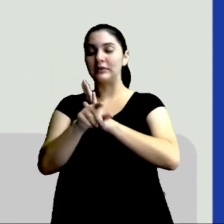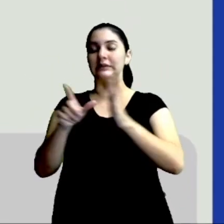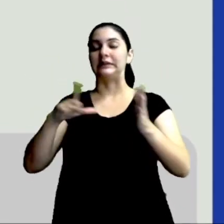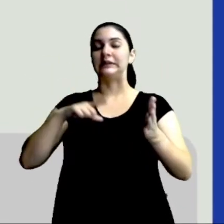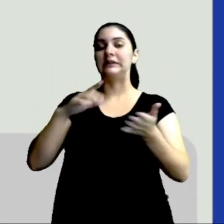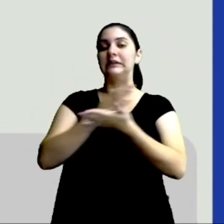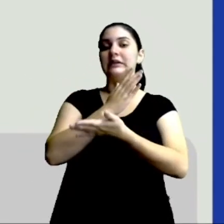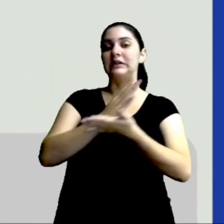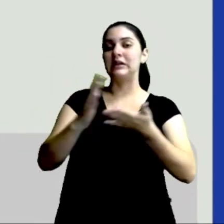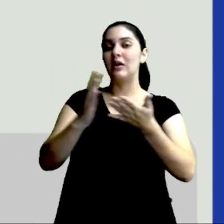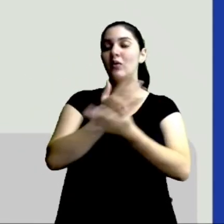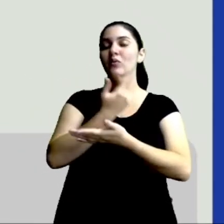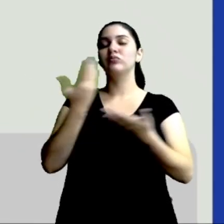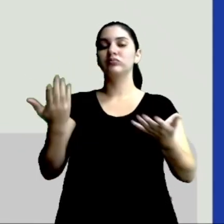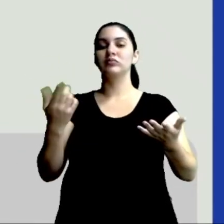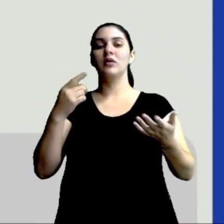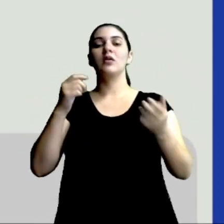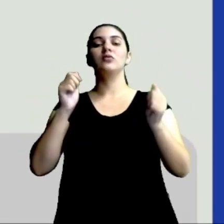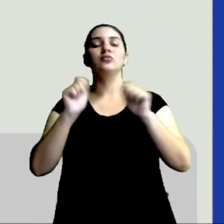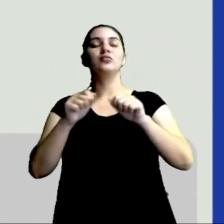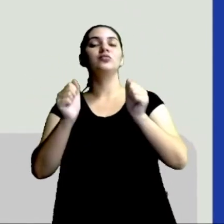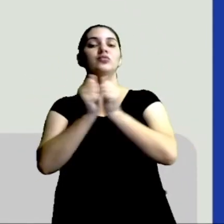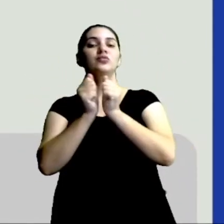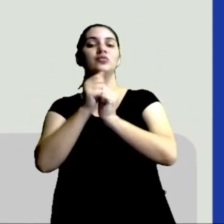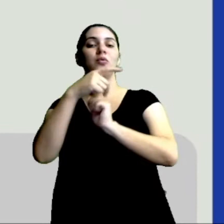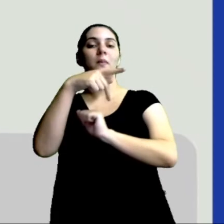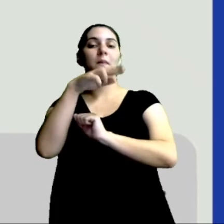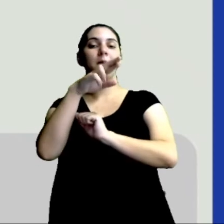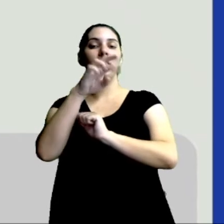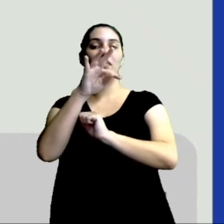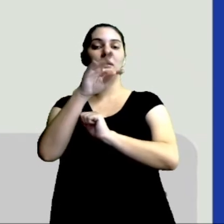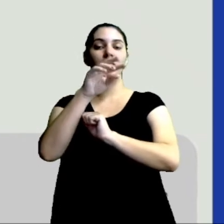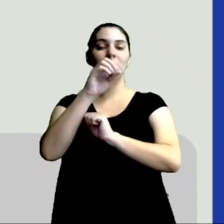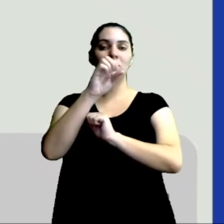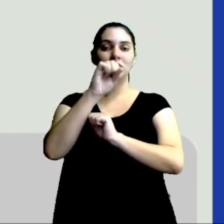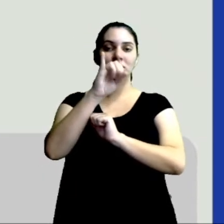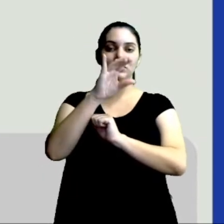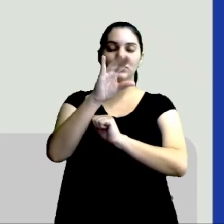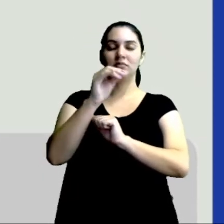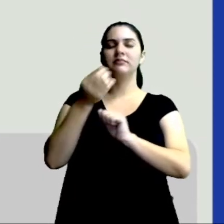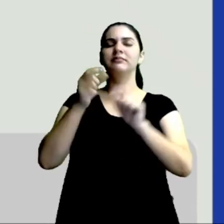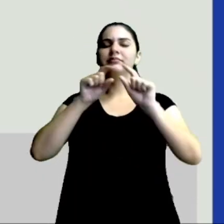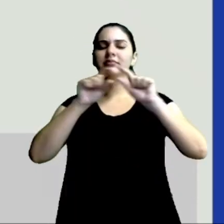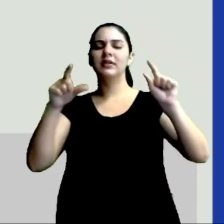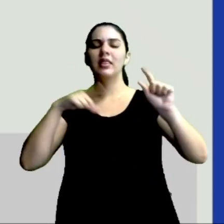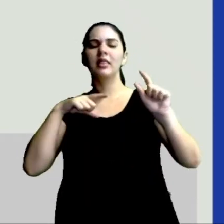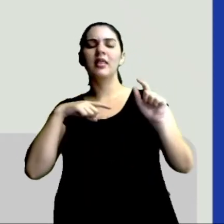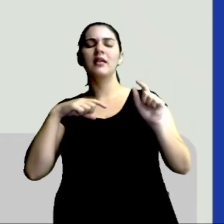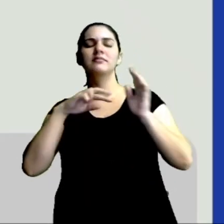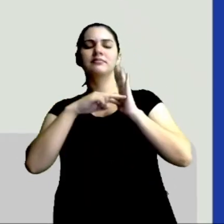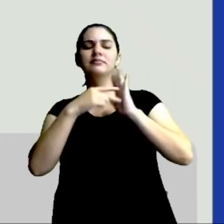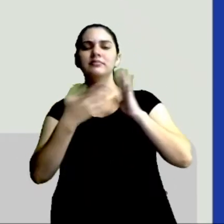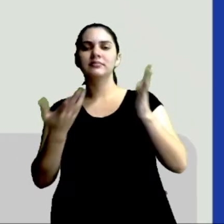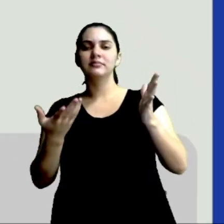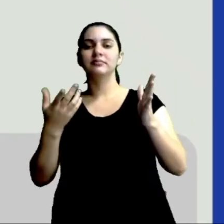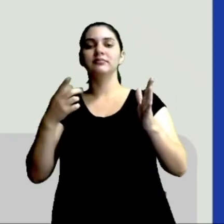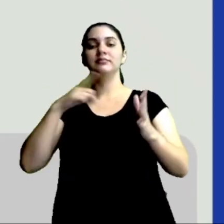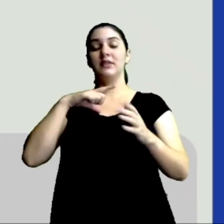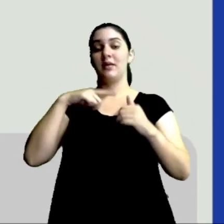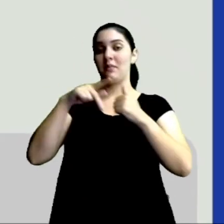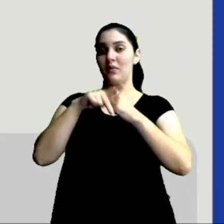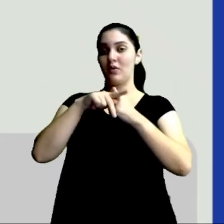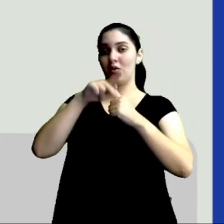vir acompanhados de preposição para que o enunciado tenha sentido. Nesses casos, são chamados de pronomes